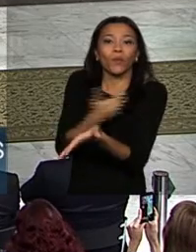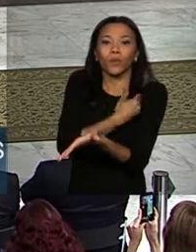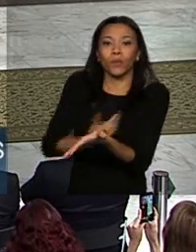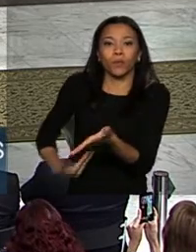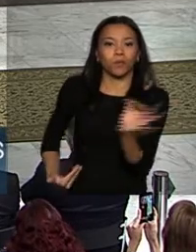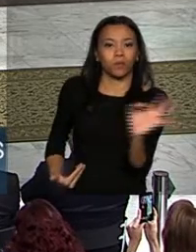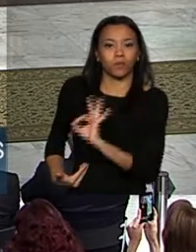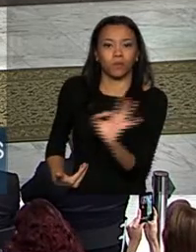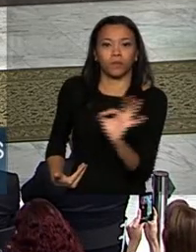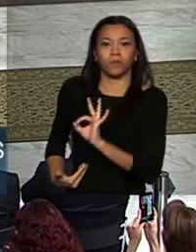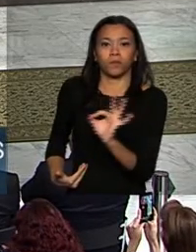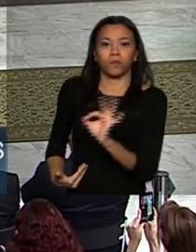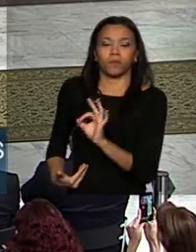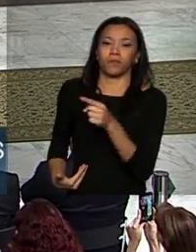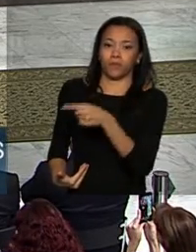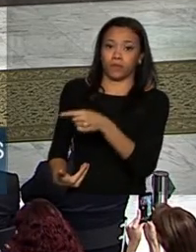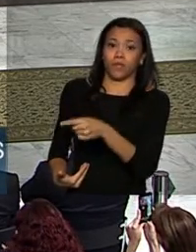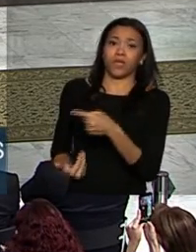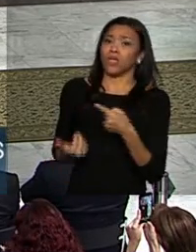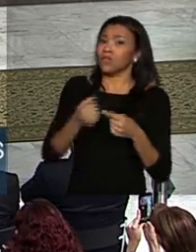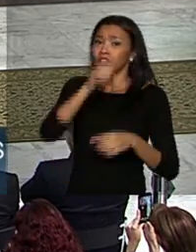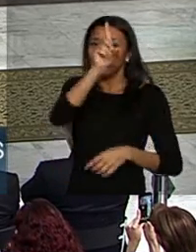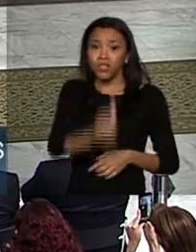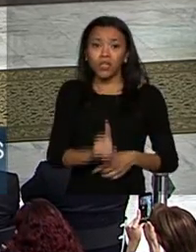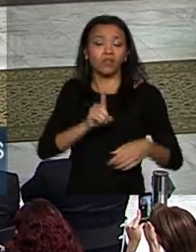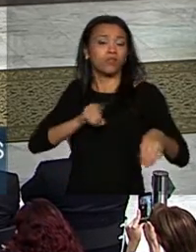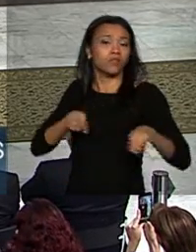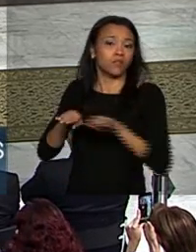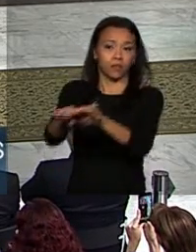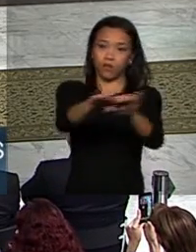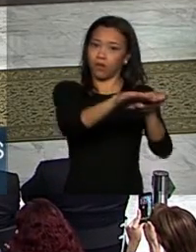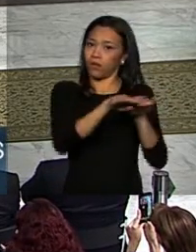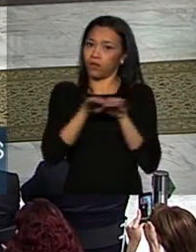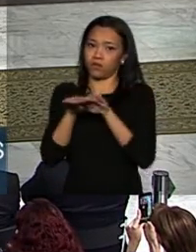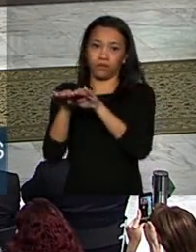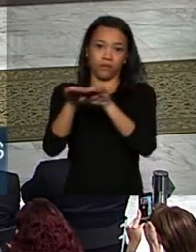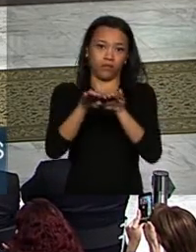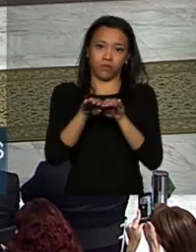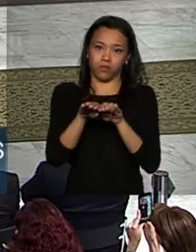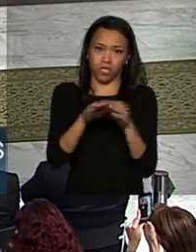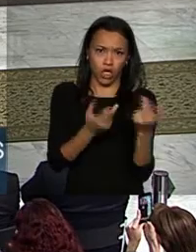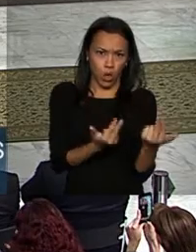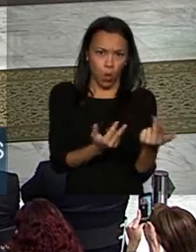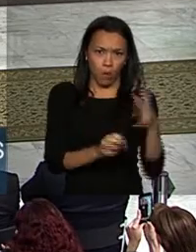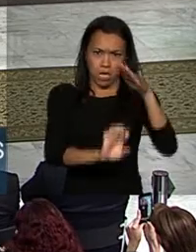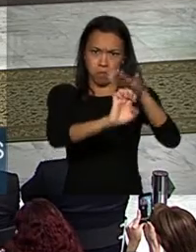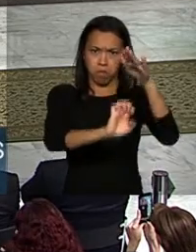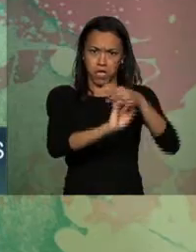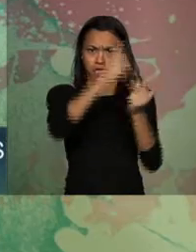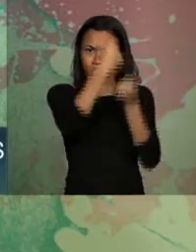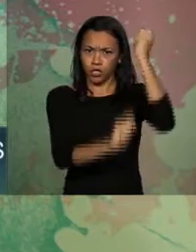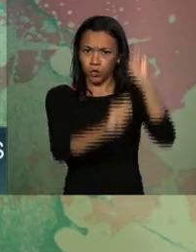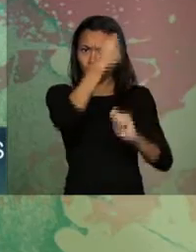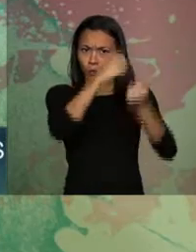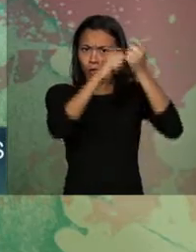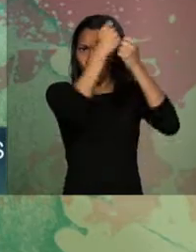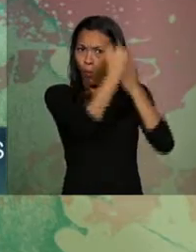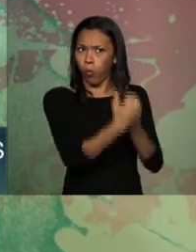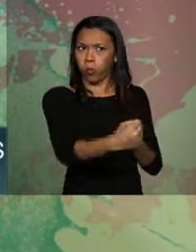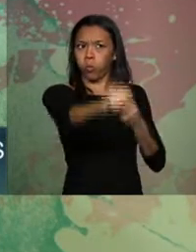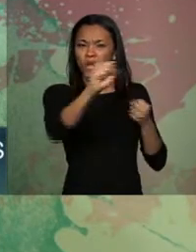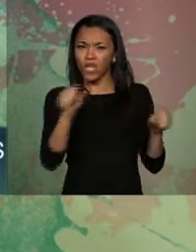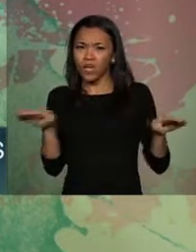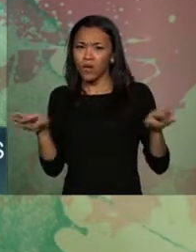governo, com deveres iguais, iguaizinhos aos das grandes empresas.